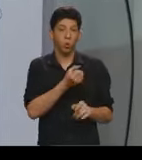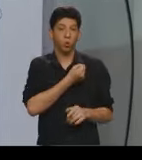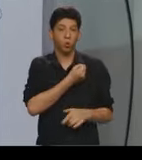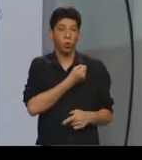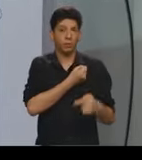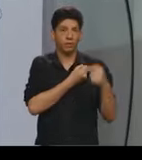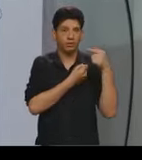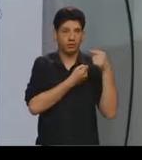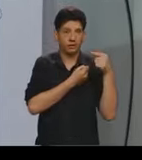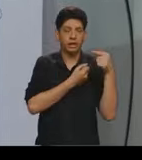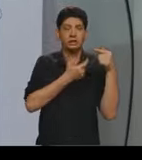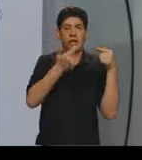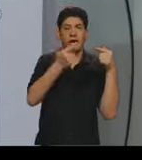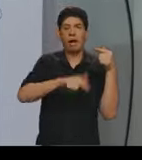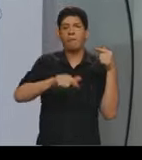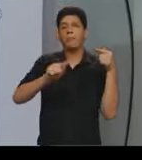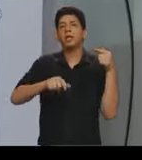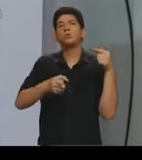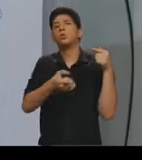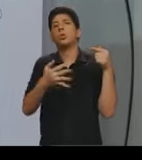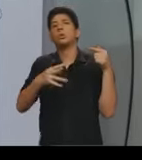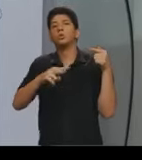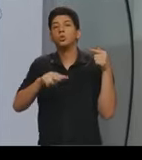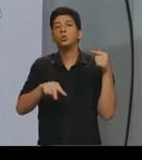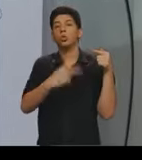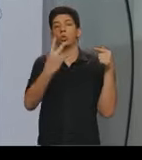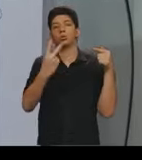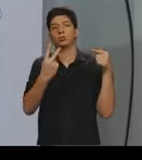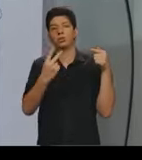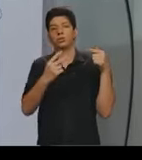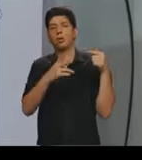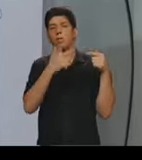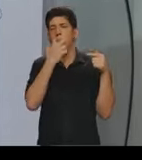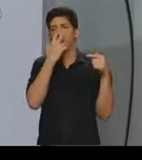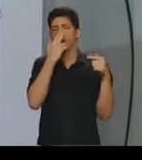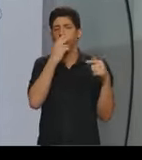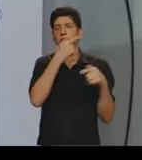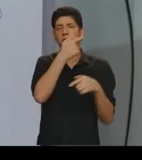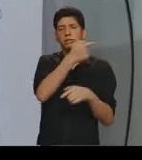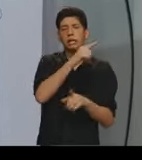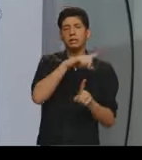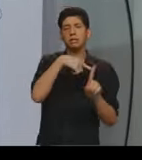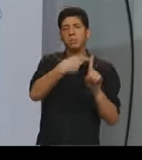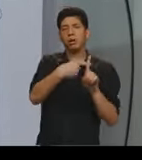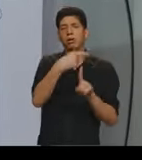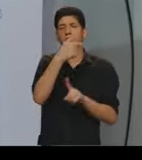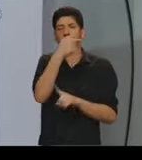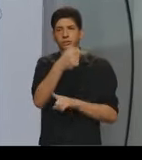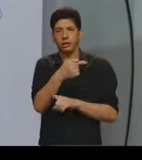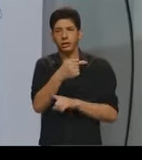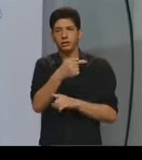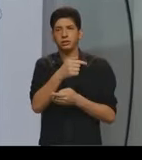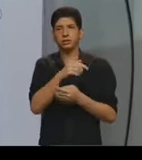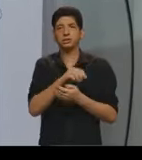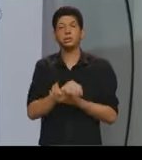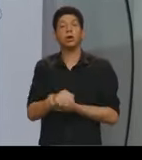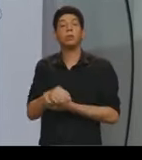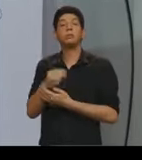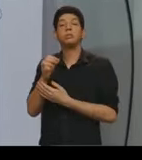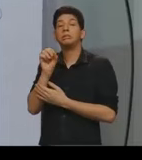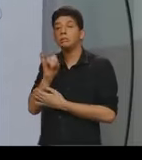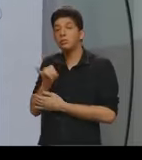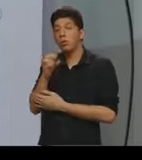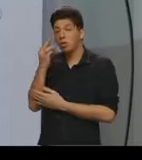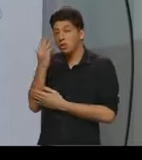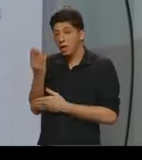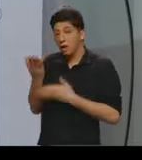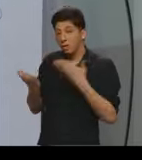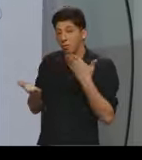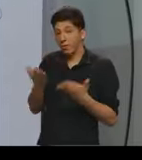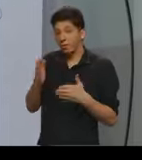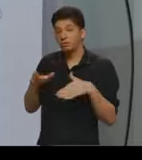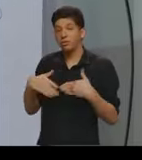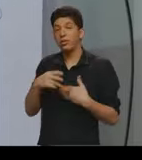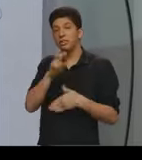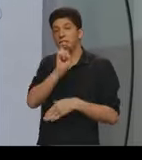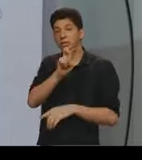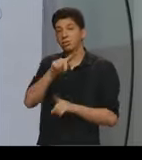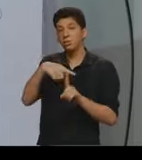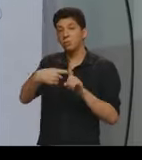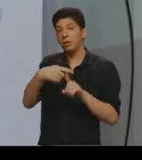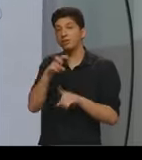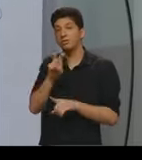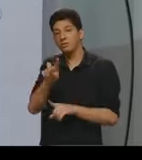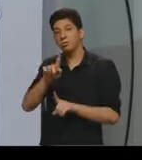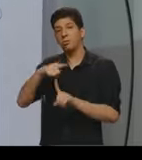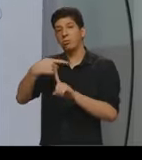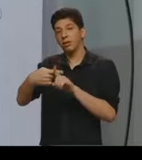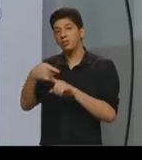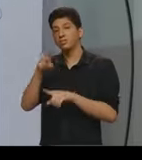vezes. Então, é como se fosse 7 mais 7. O peso 3 aqui como se fosse 5 mais 5 mais 5. Então, na verdade, nós temos aqui um total